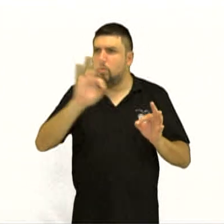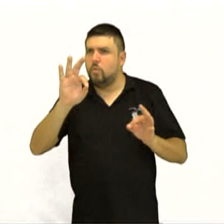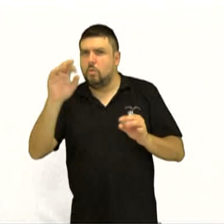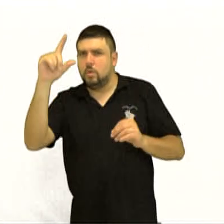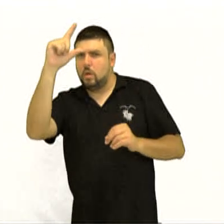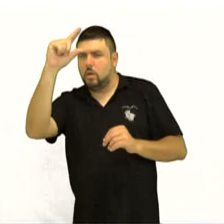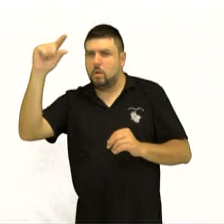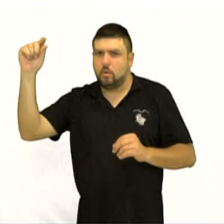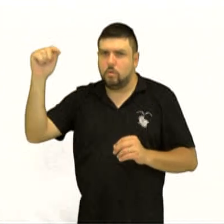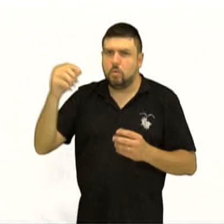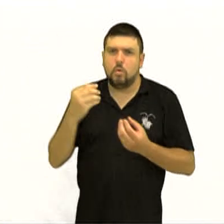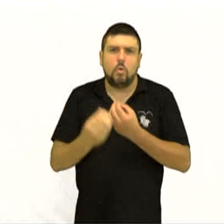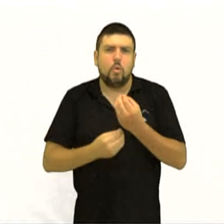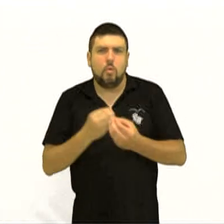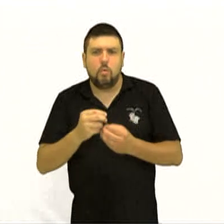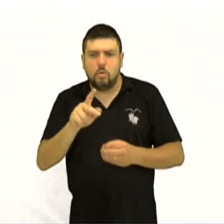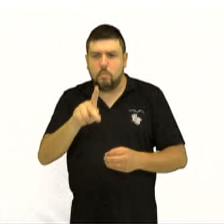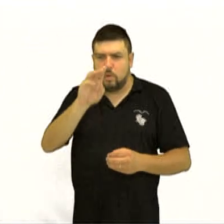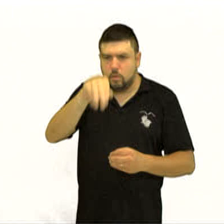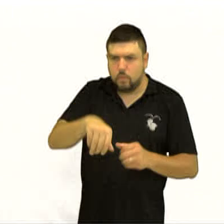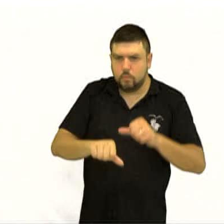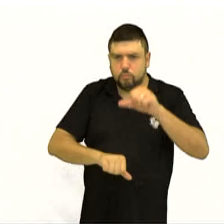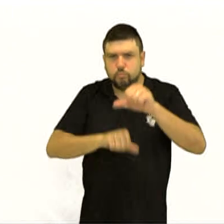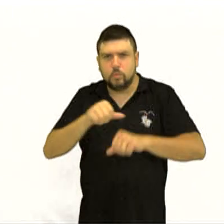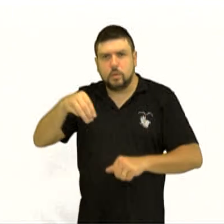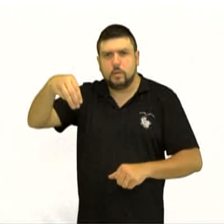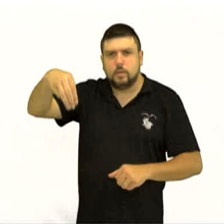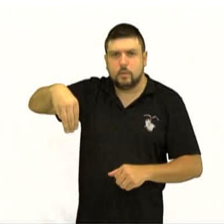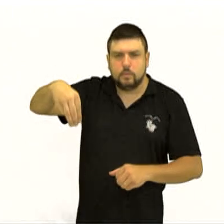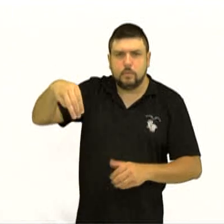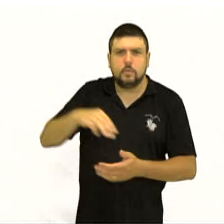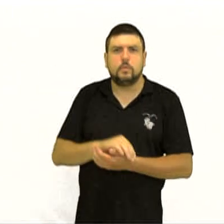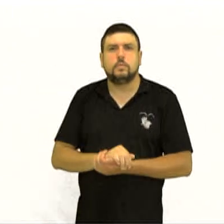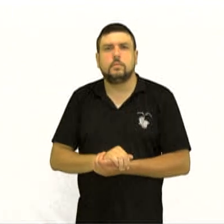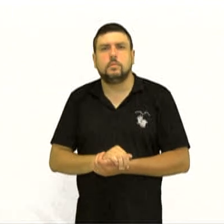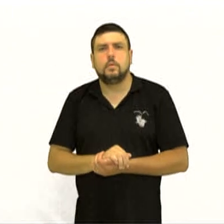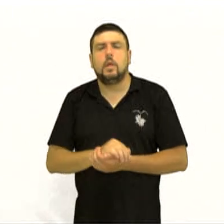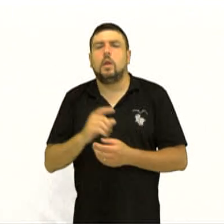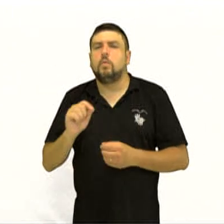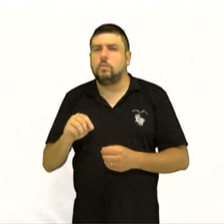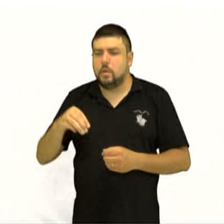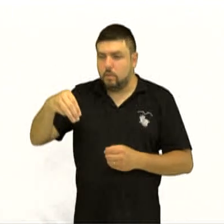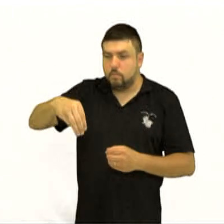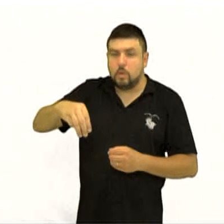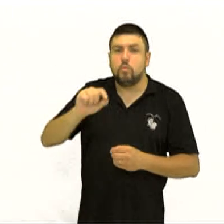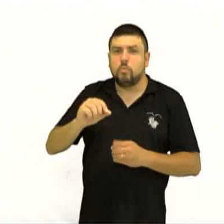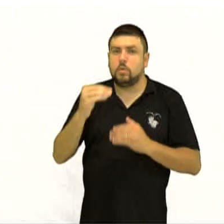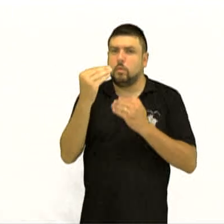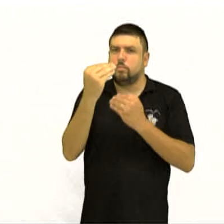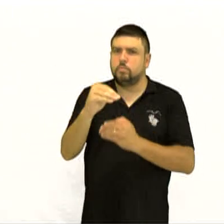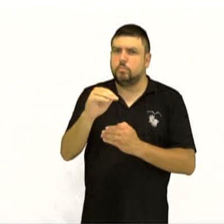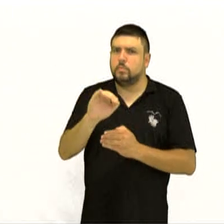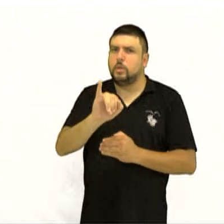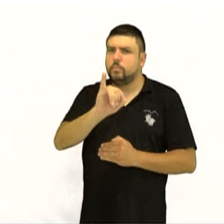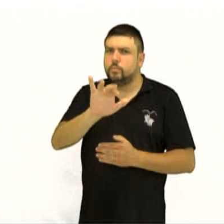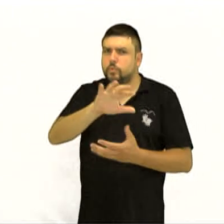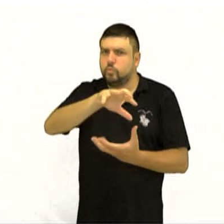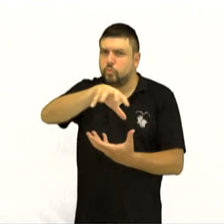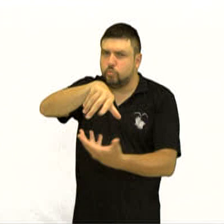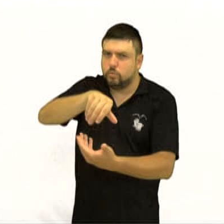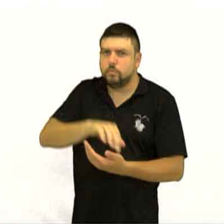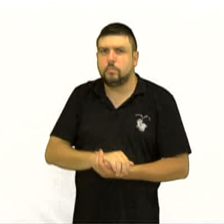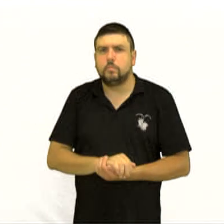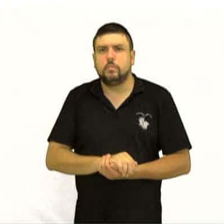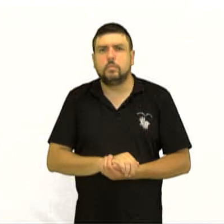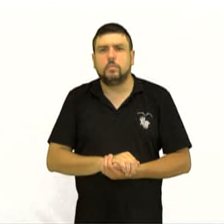medida de distância. Não esqueçam isso, hein? A alternativa que expressa o correto formato em notação científica para 3 classes de